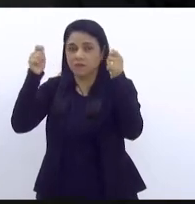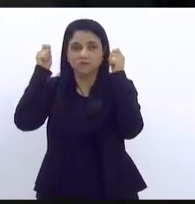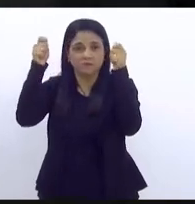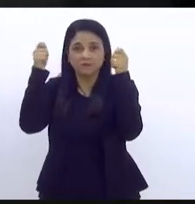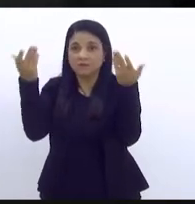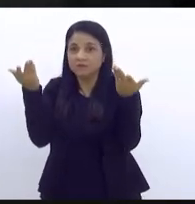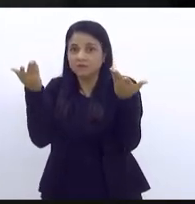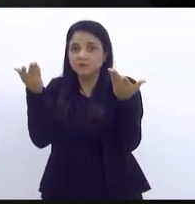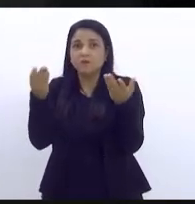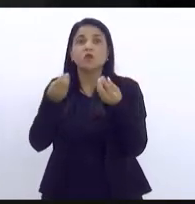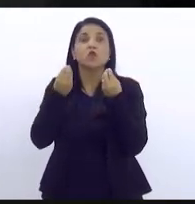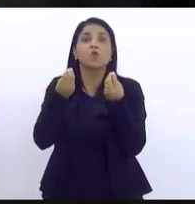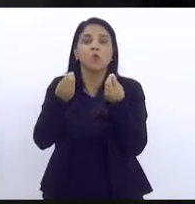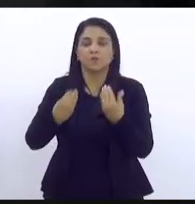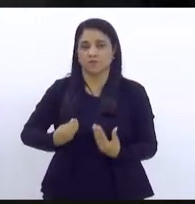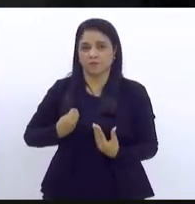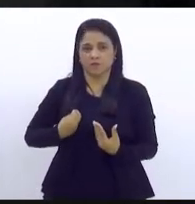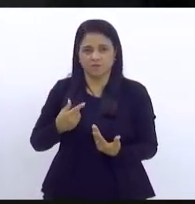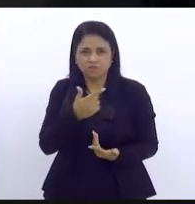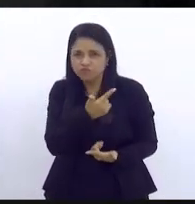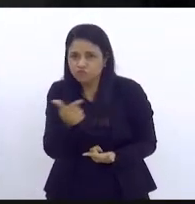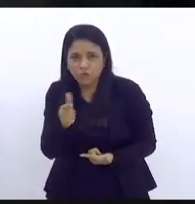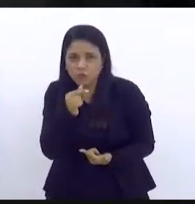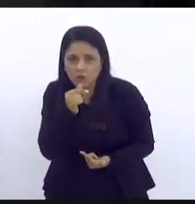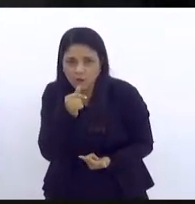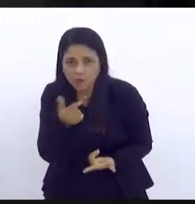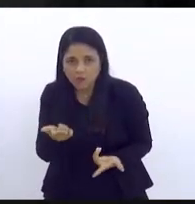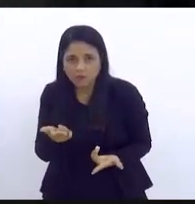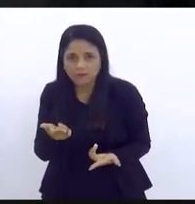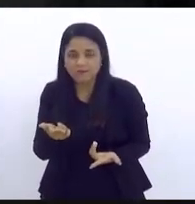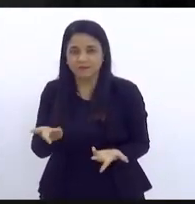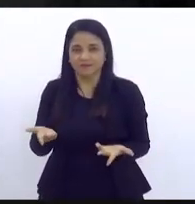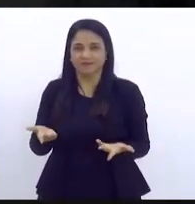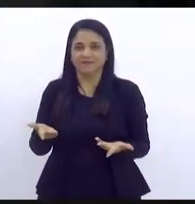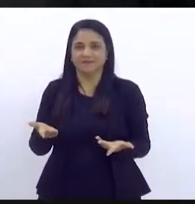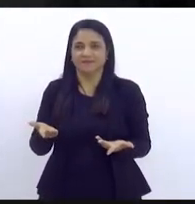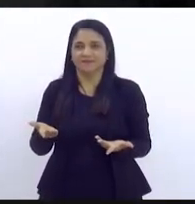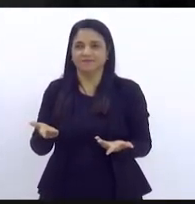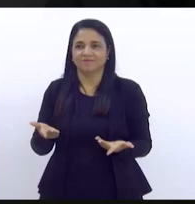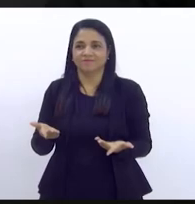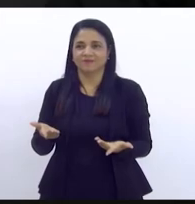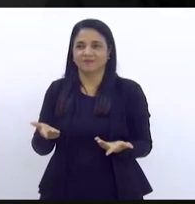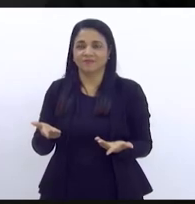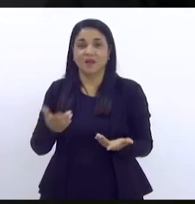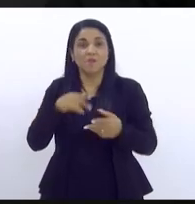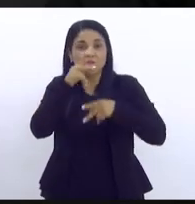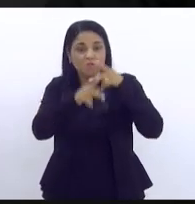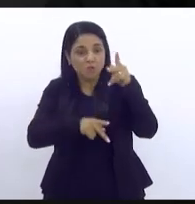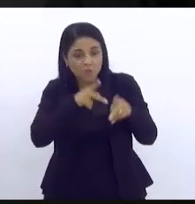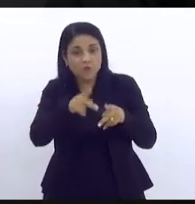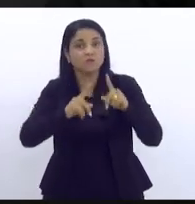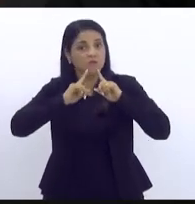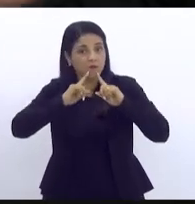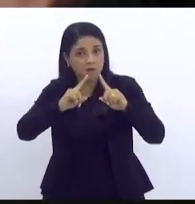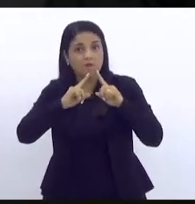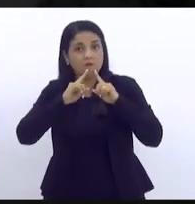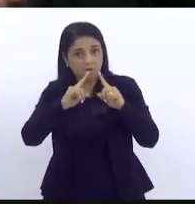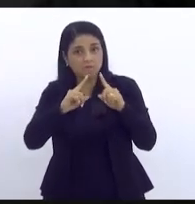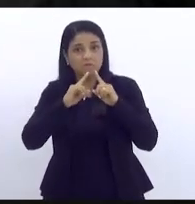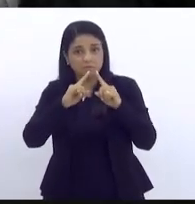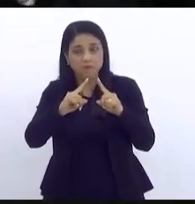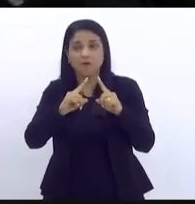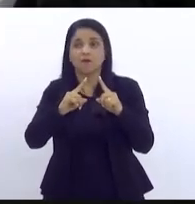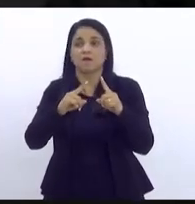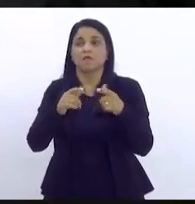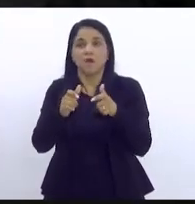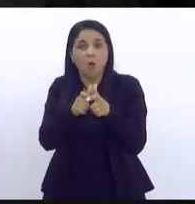porque quem vai conseguir viver sem água ninguém vai conseguir viver sem água então a população vai às ruas a população vai reclamar as demandas judiciais vão